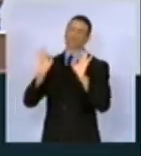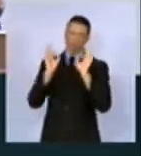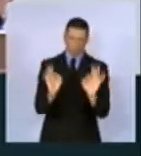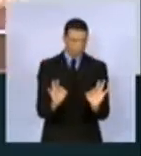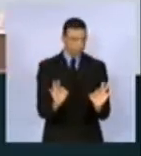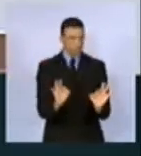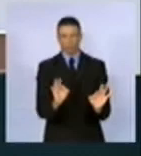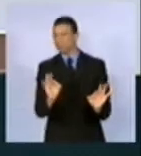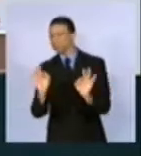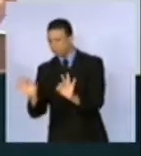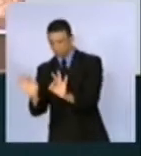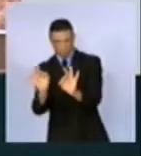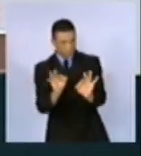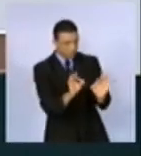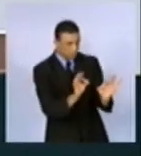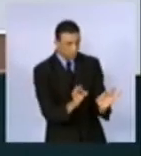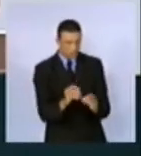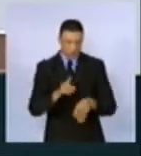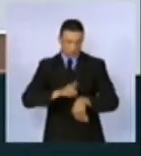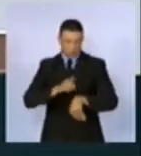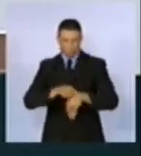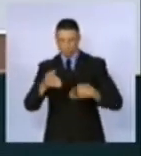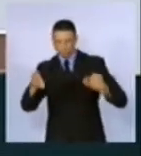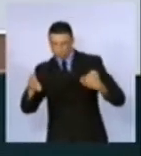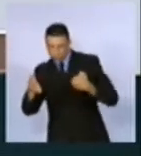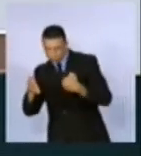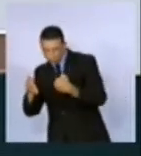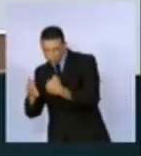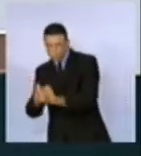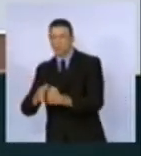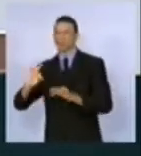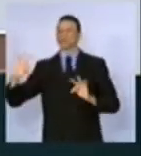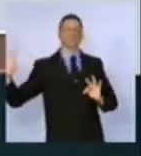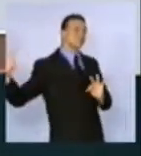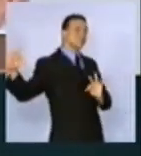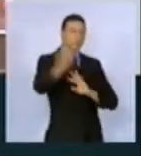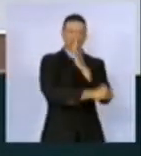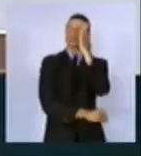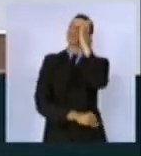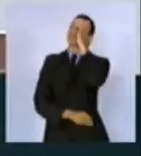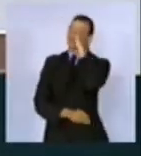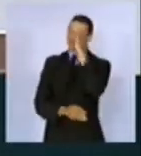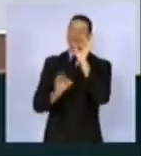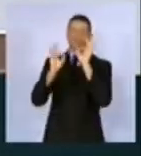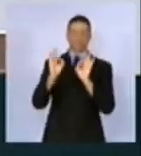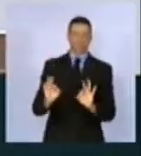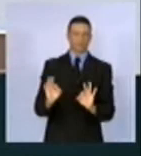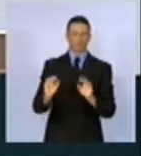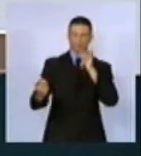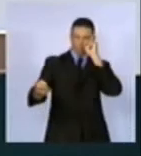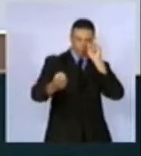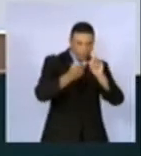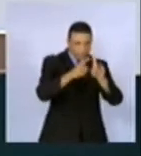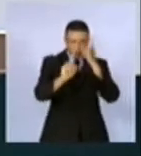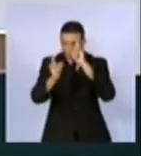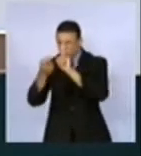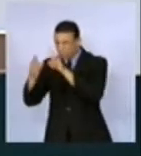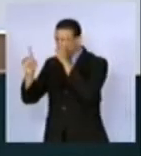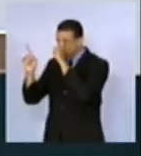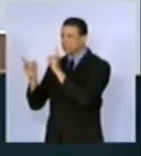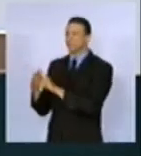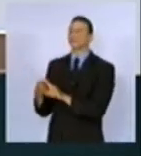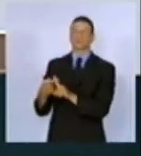me parece que ficou muito claro que é uma questão de tempo mas todos de uma forma de outra mostraram-se